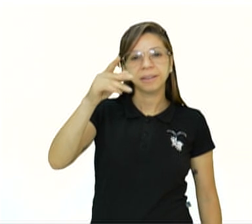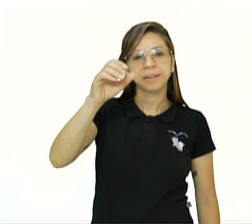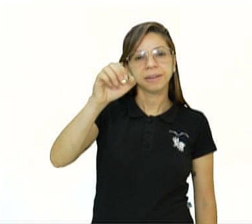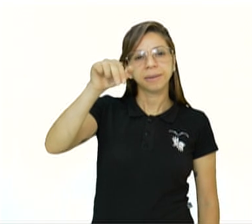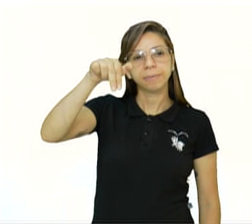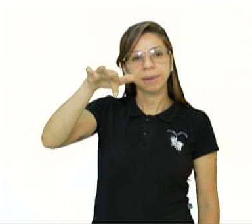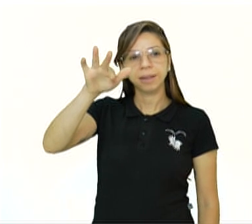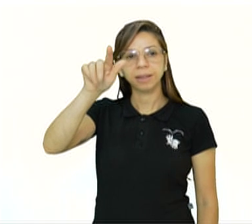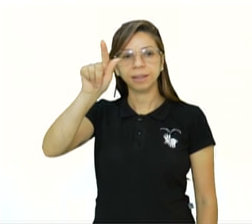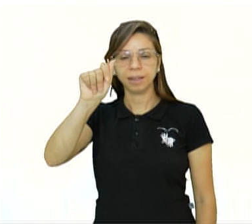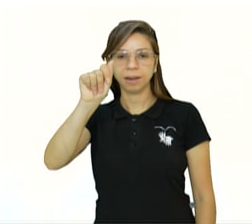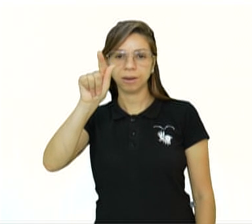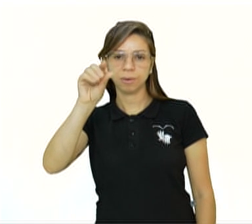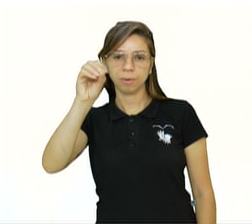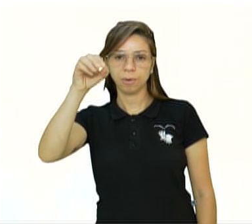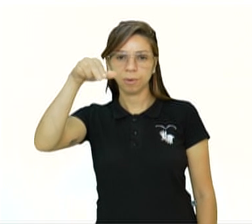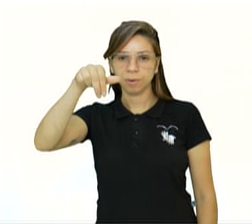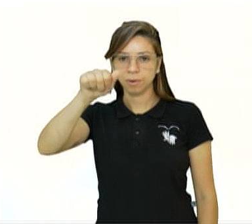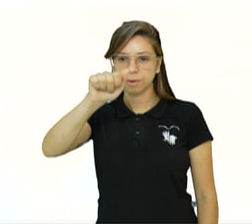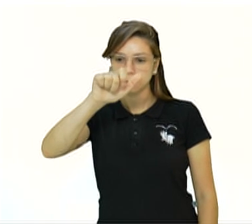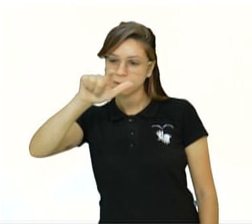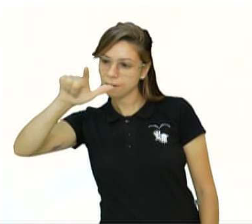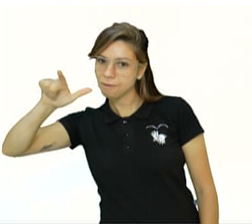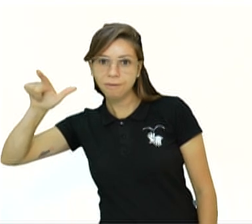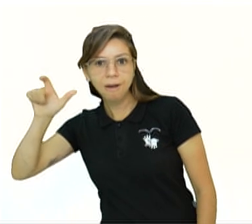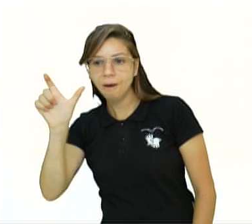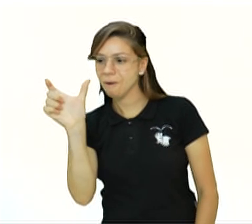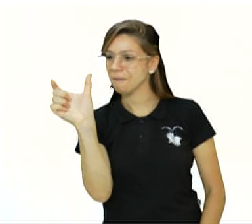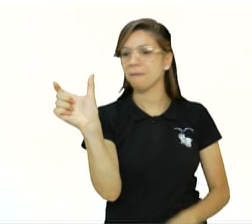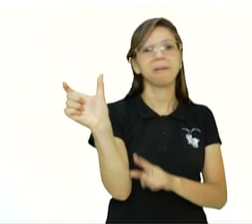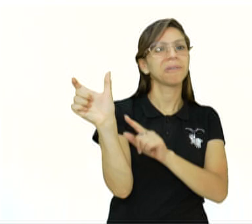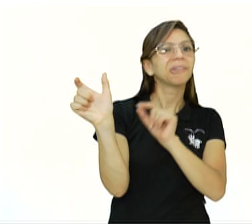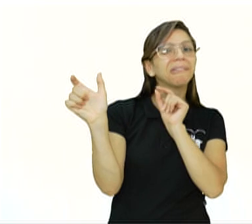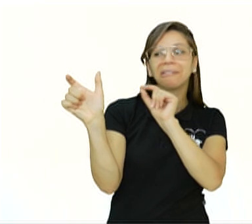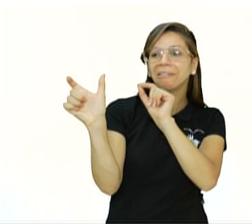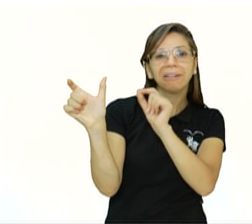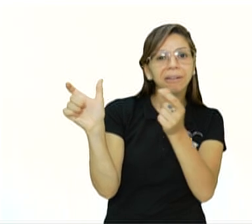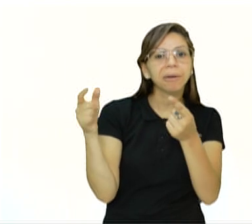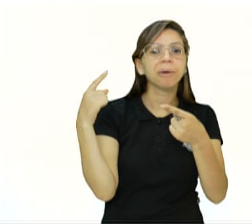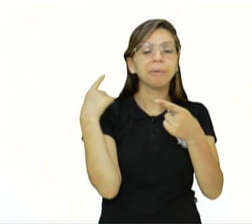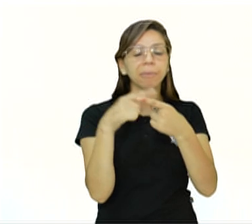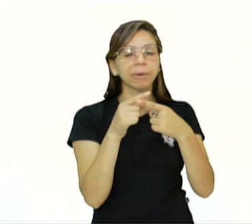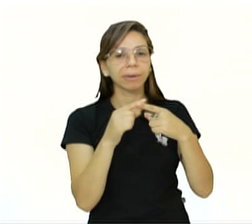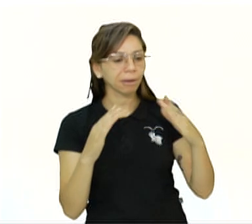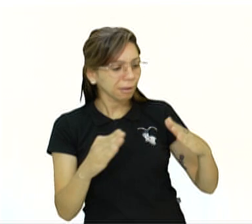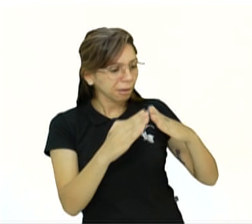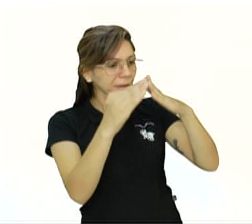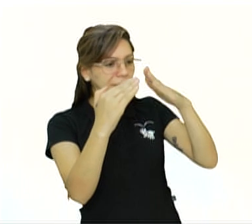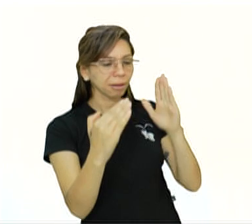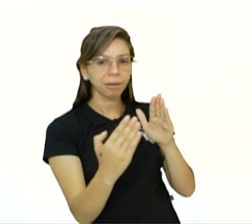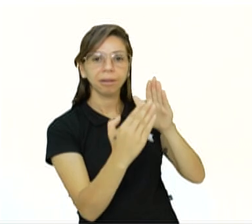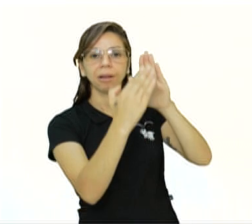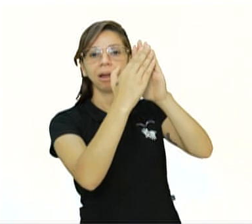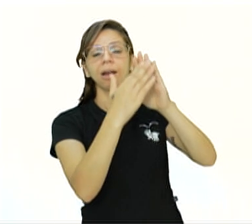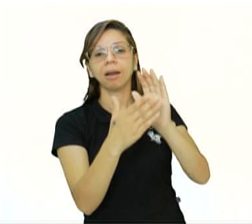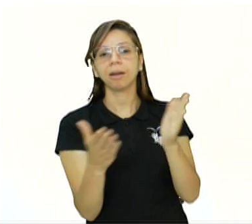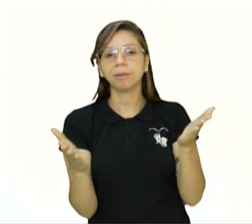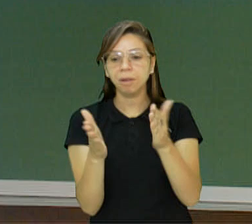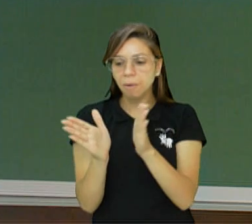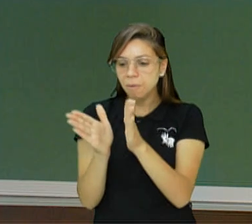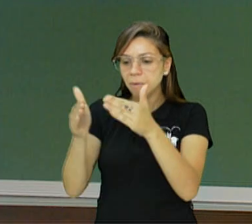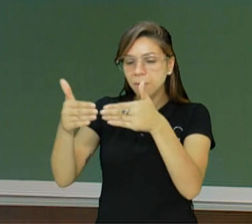Falou um palavrão, né? Porque nós estávamos vendo pirâmide, cubo, coisas que a gente já sabe. E agora